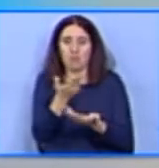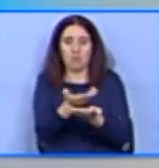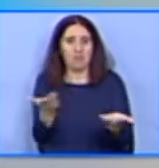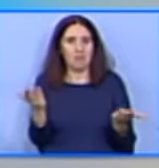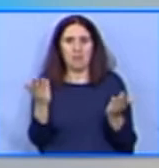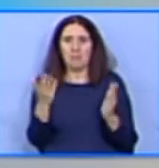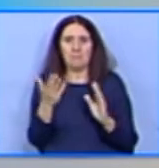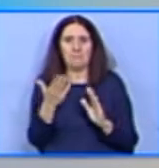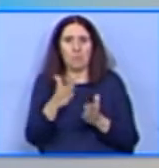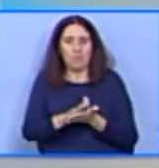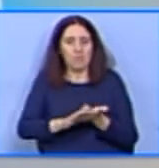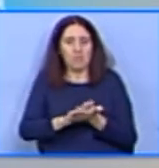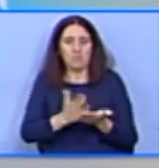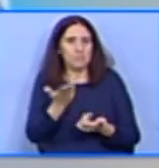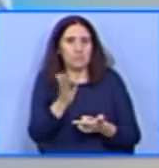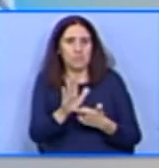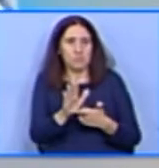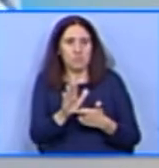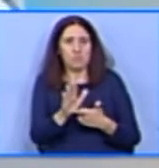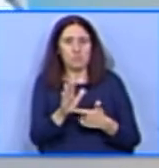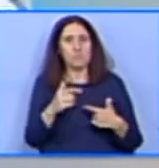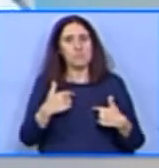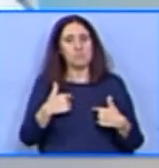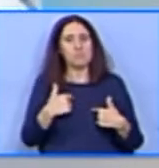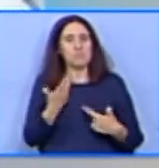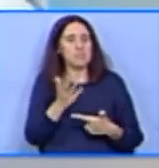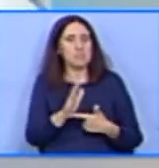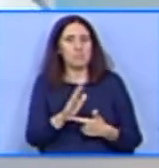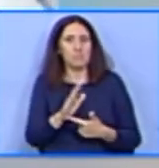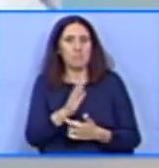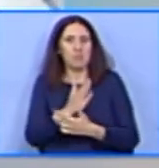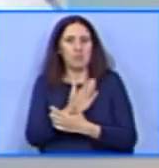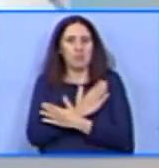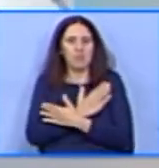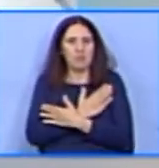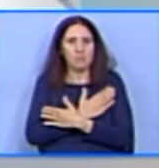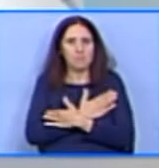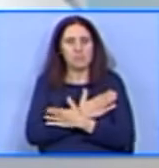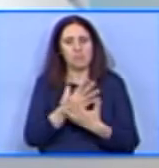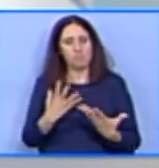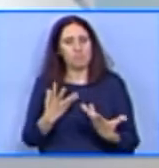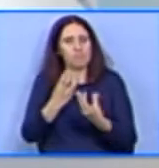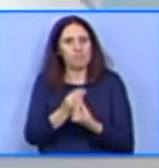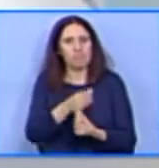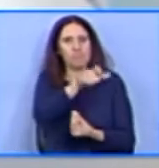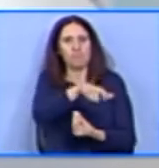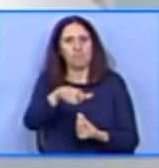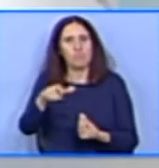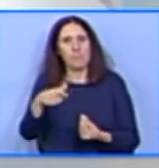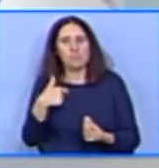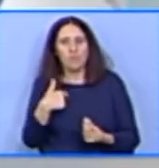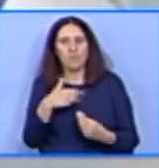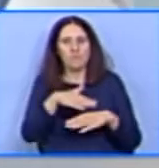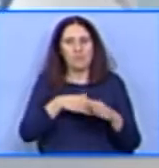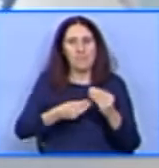mais elementares, como por exemplo, mais elementares e mais sagradas, como por exemplo a amizade, o estar com outros sem a pressa de que tenho que fazer